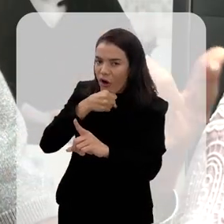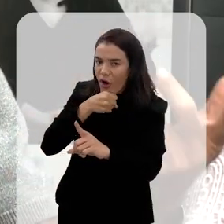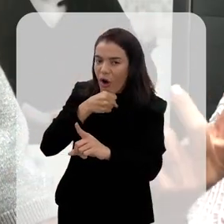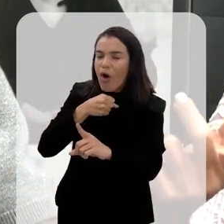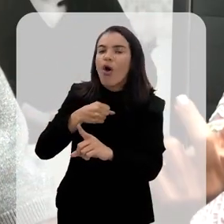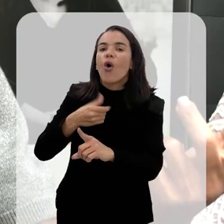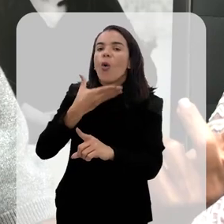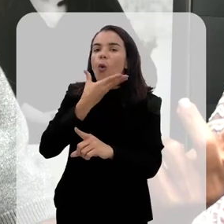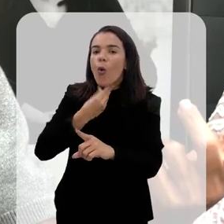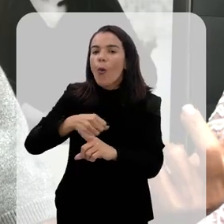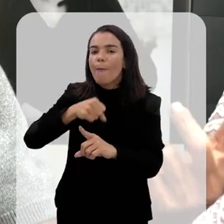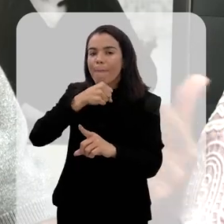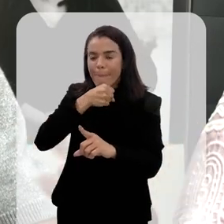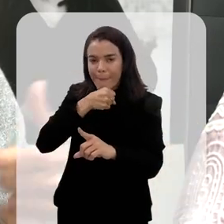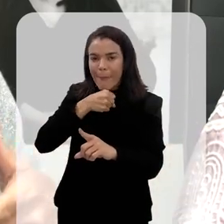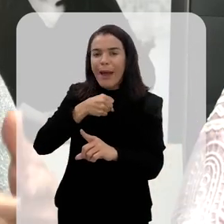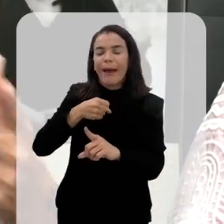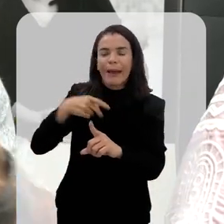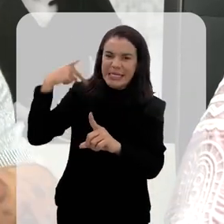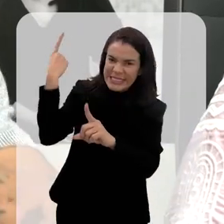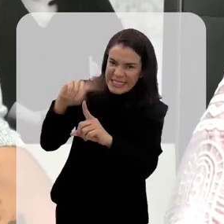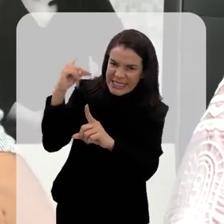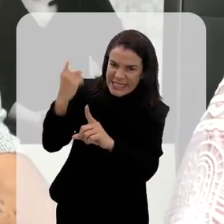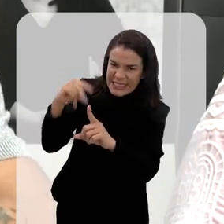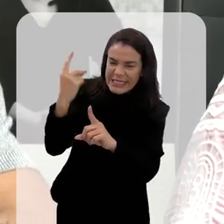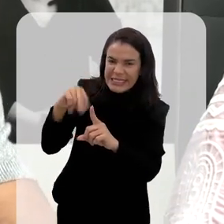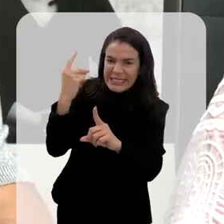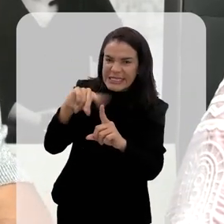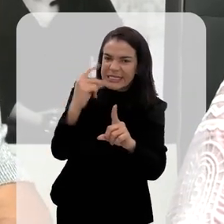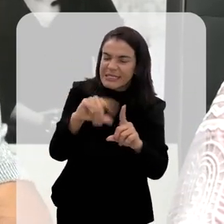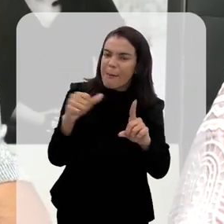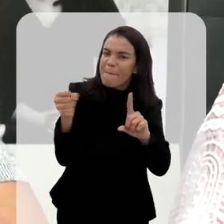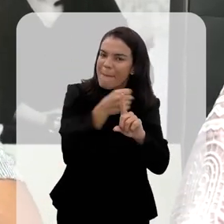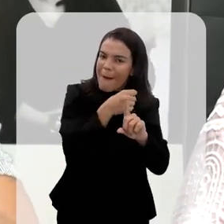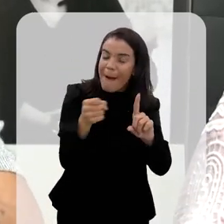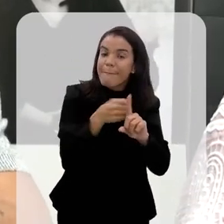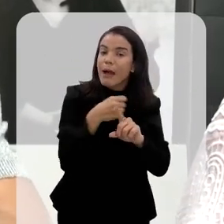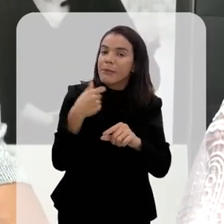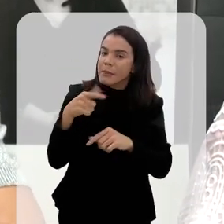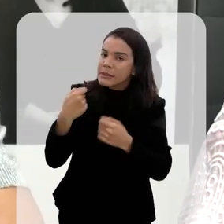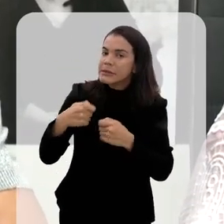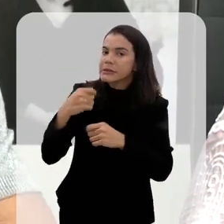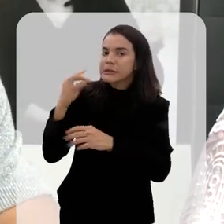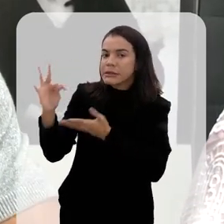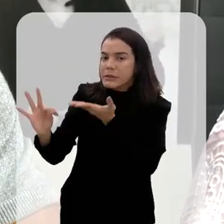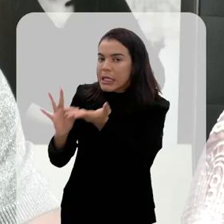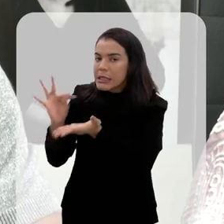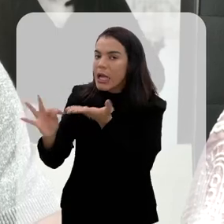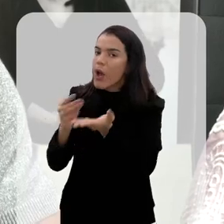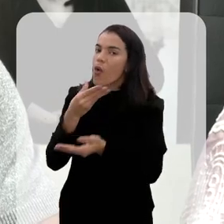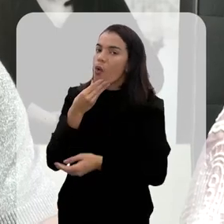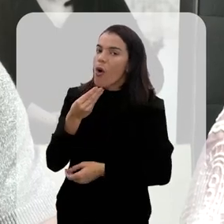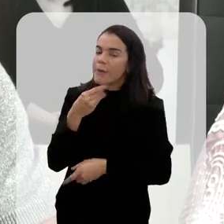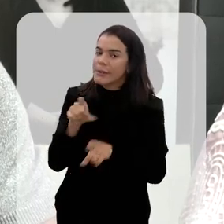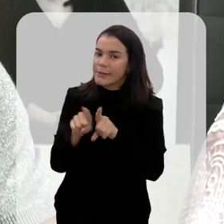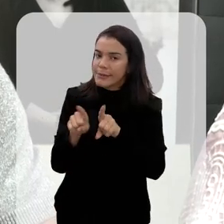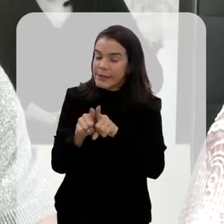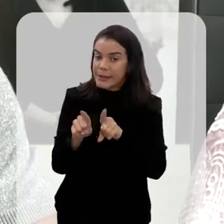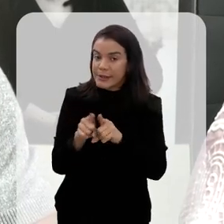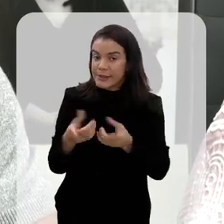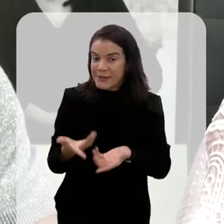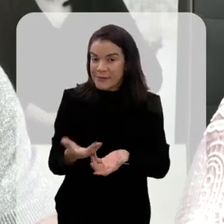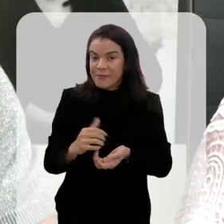agride a mulher e os filhos continuam agredindo. Então, a gente também tem que trabalhar com esses homens. E hoje,